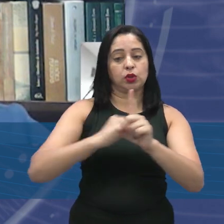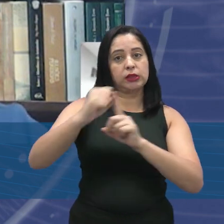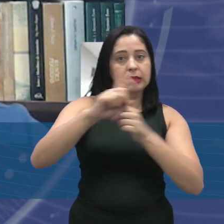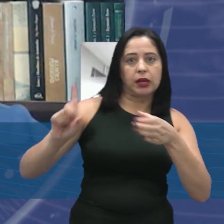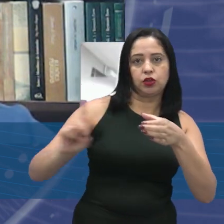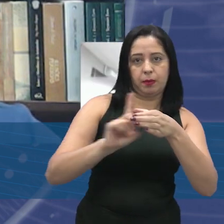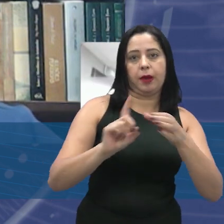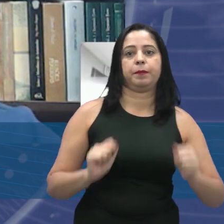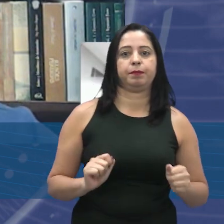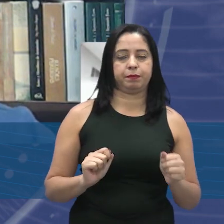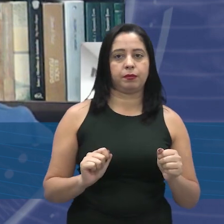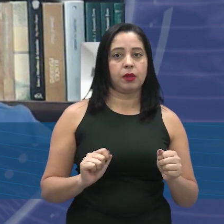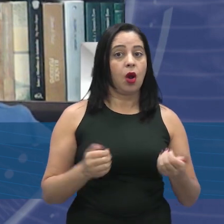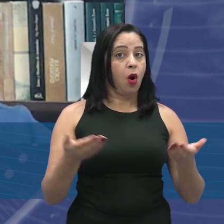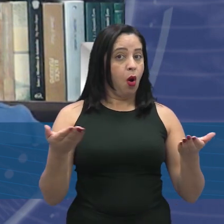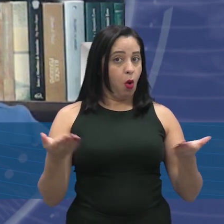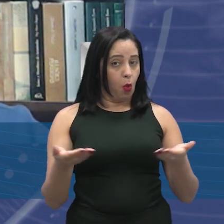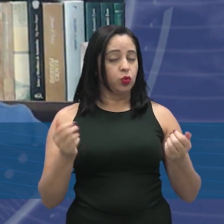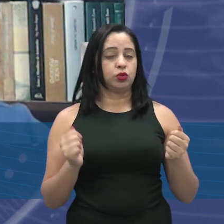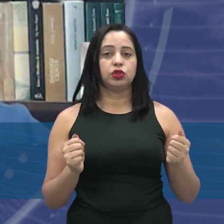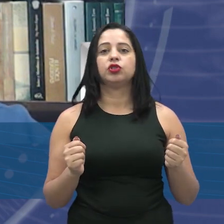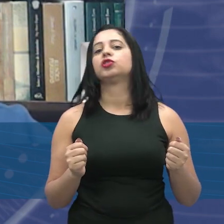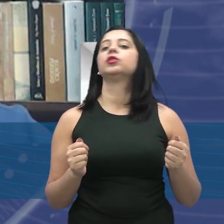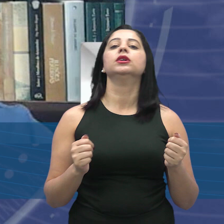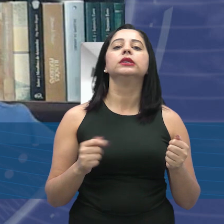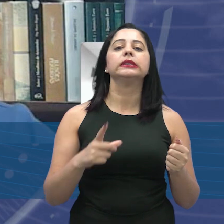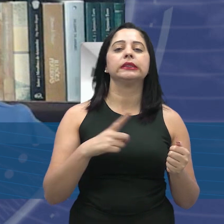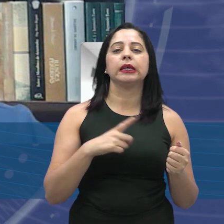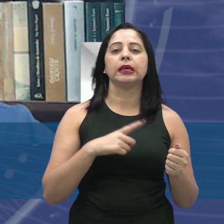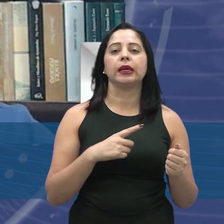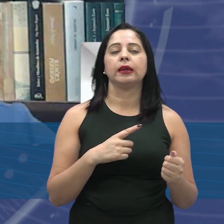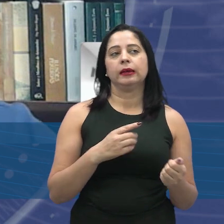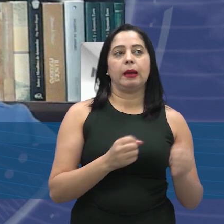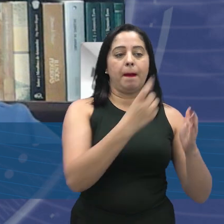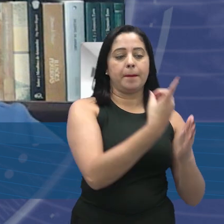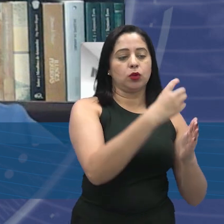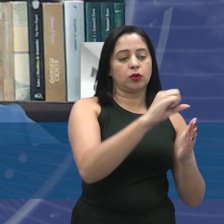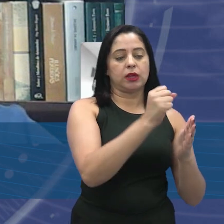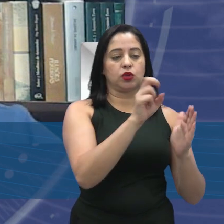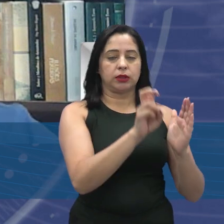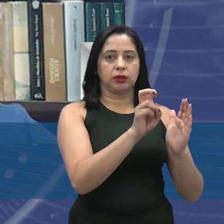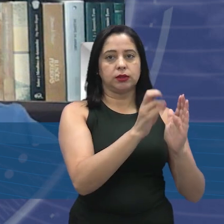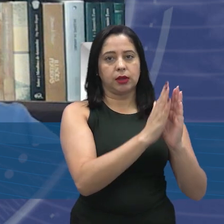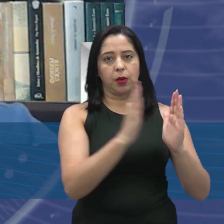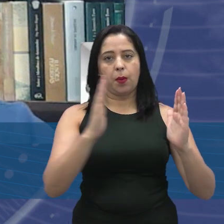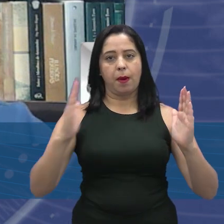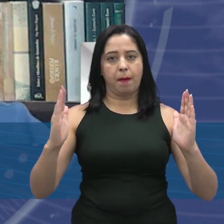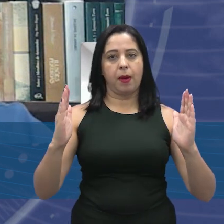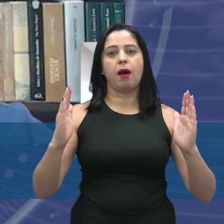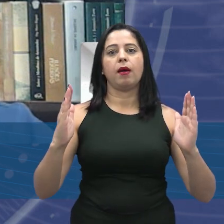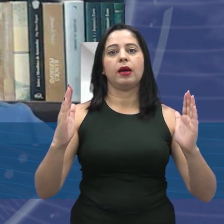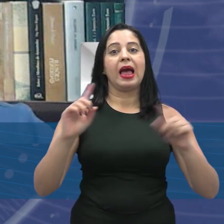hoje vivemos uma construção que começa desde 1985, contemplado depois